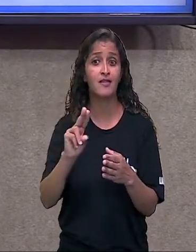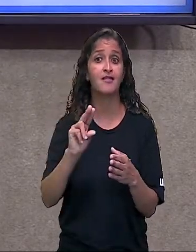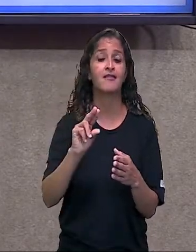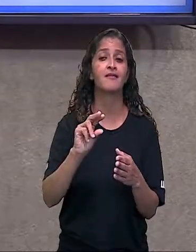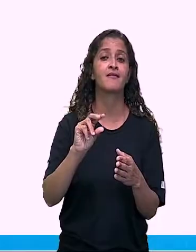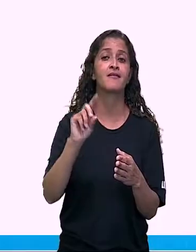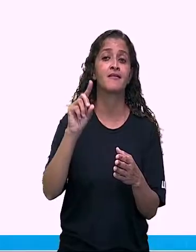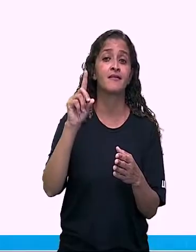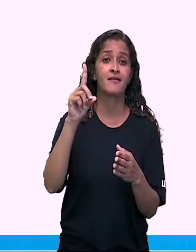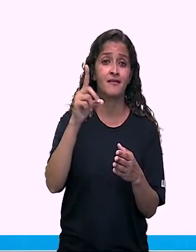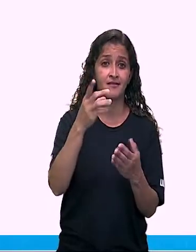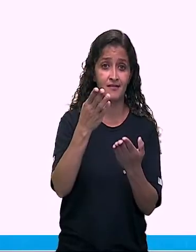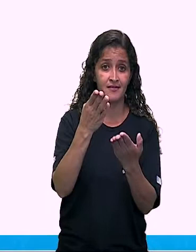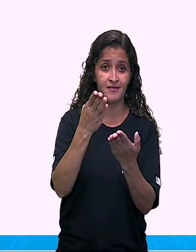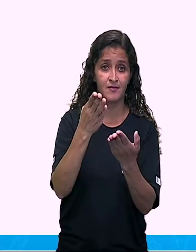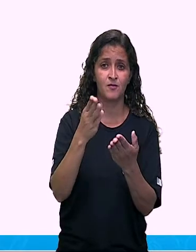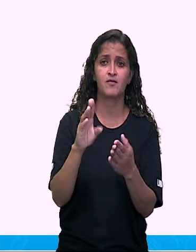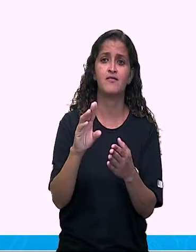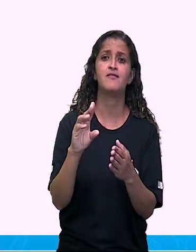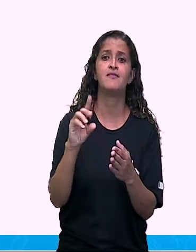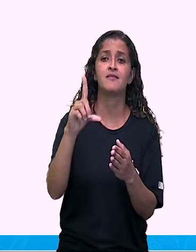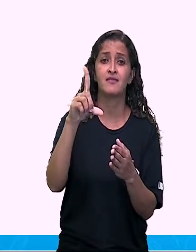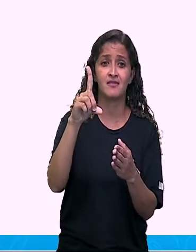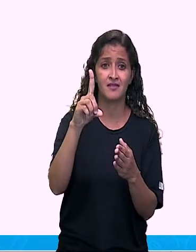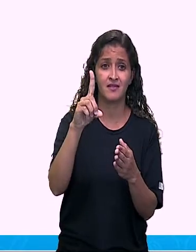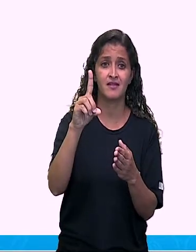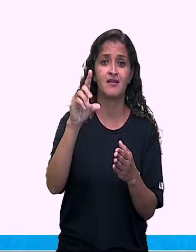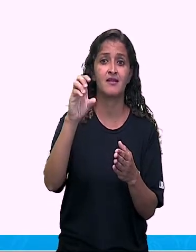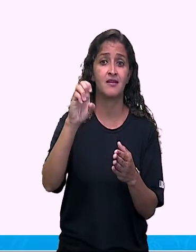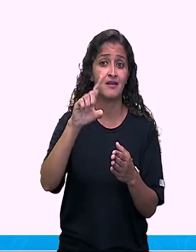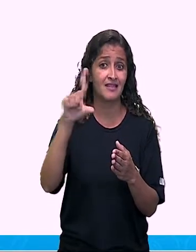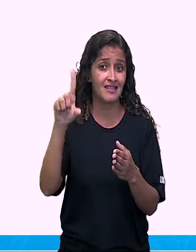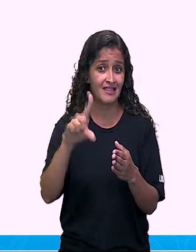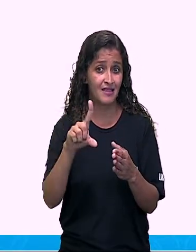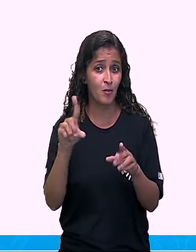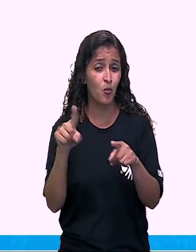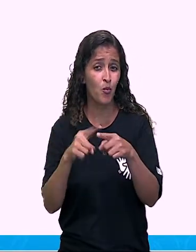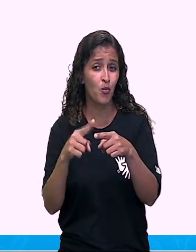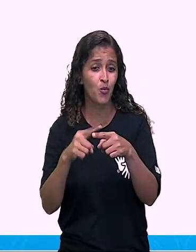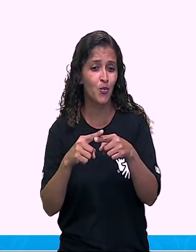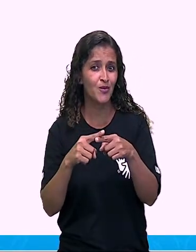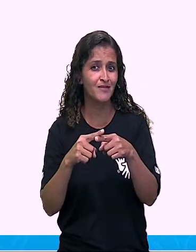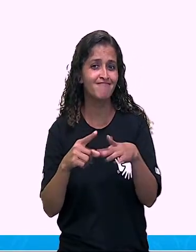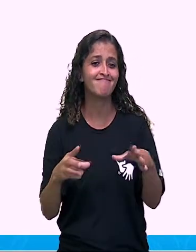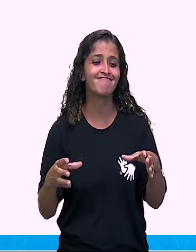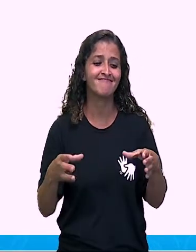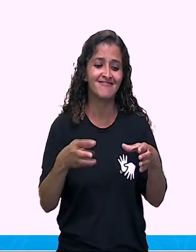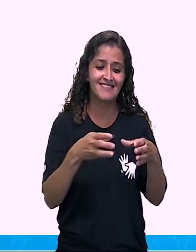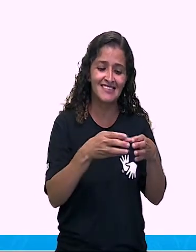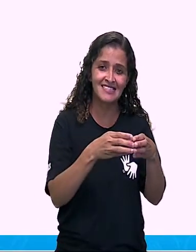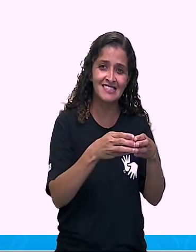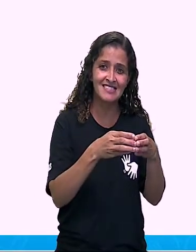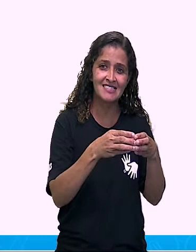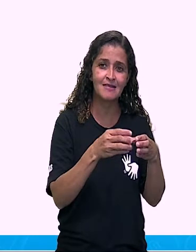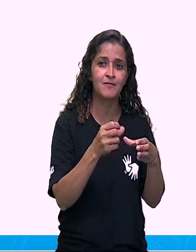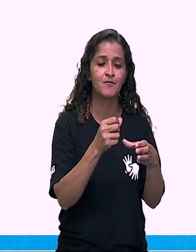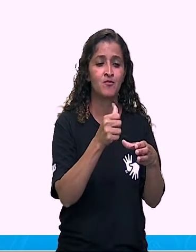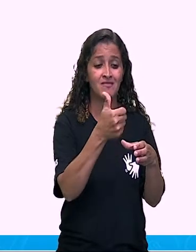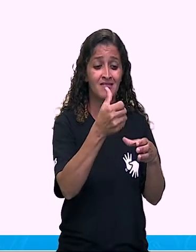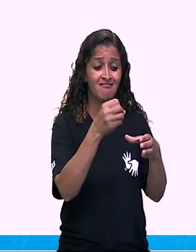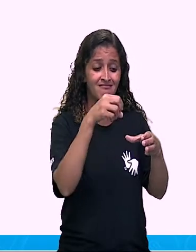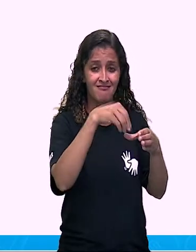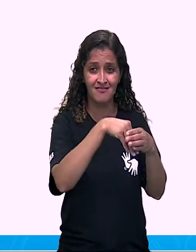10. Por quê? Porque tem 10 unidades dentro desta